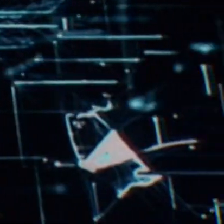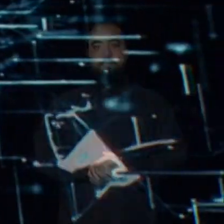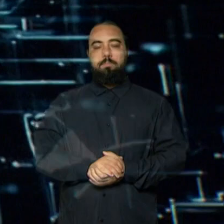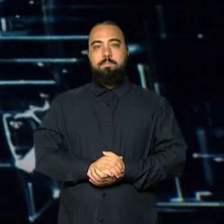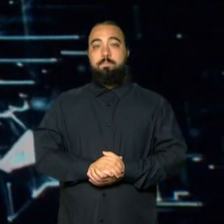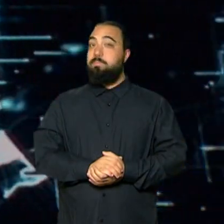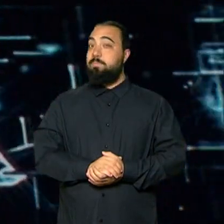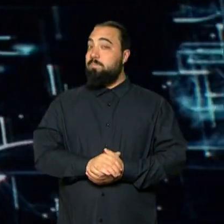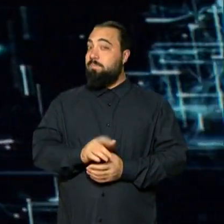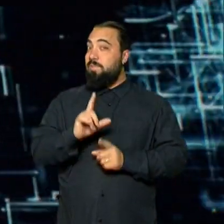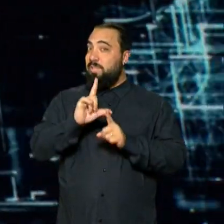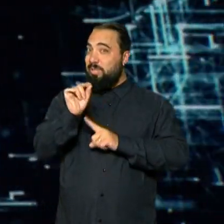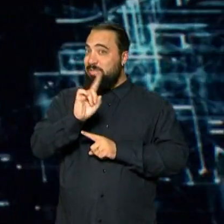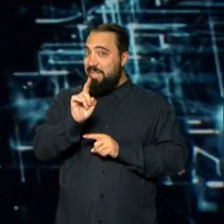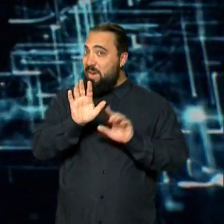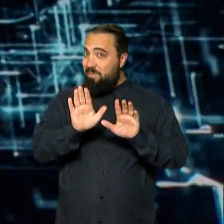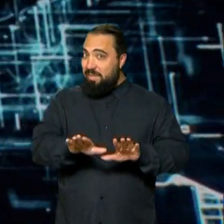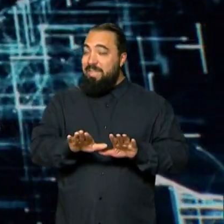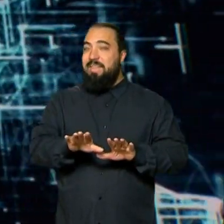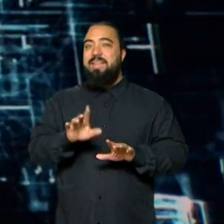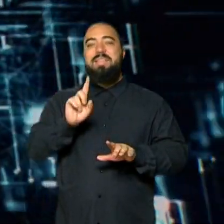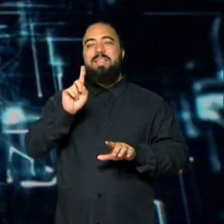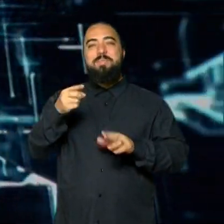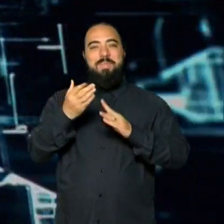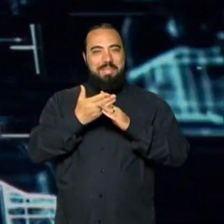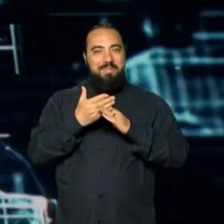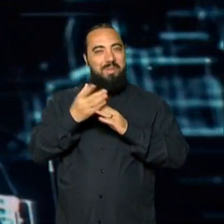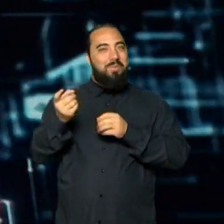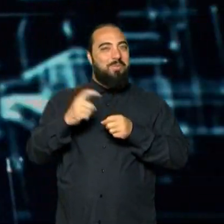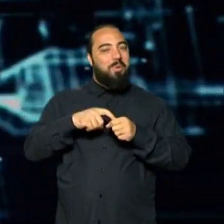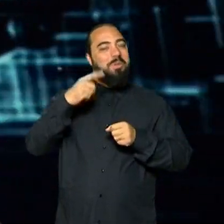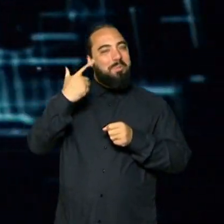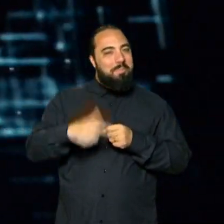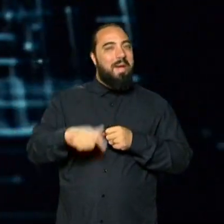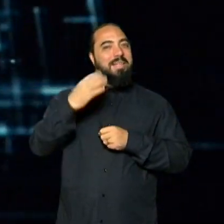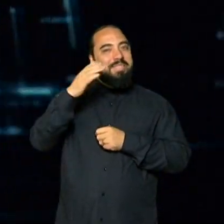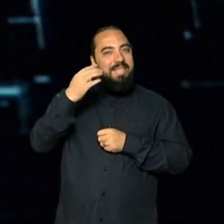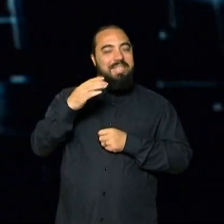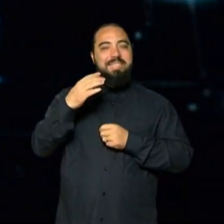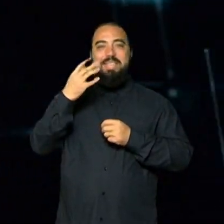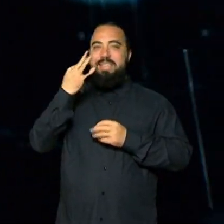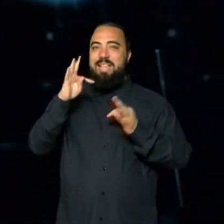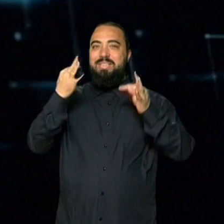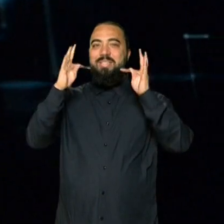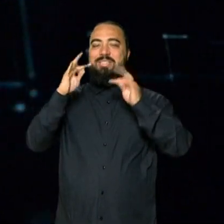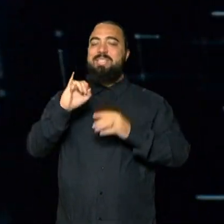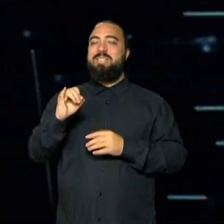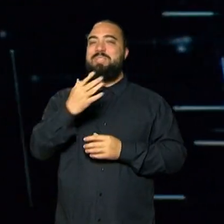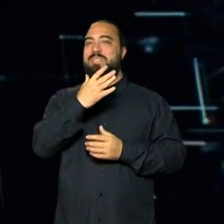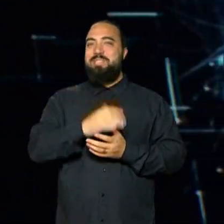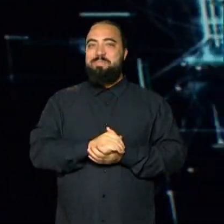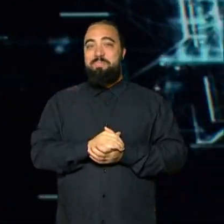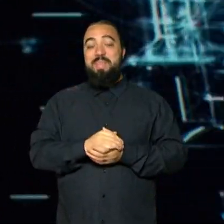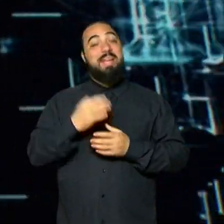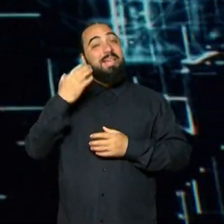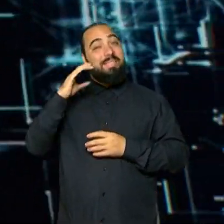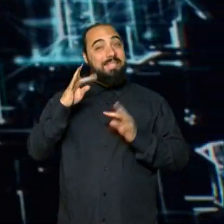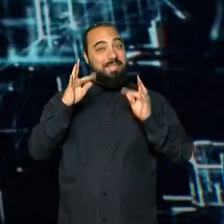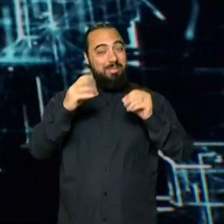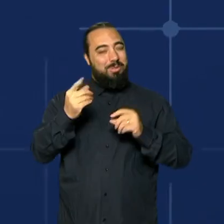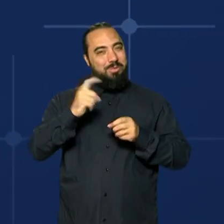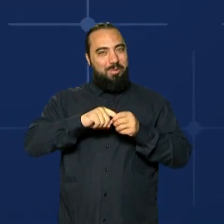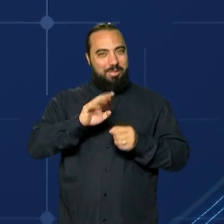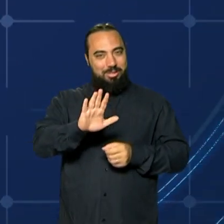E não saia daí, sabe por quê? Depois do intervalo a gente volta com muito mais ciência, tecnologia e inovação. O Ciência Tudo volta já